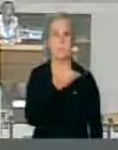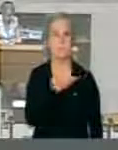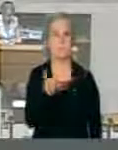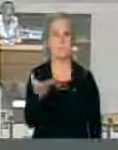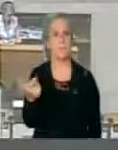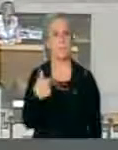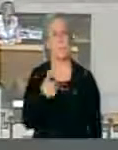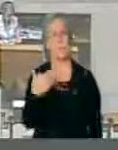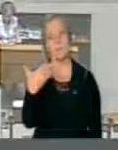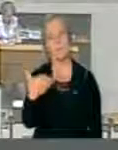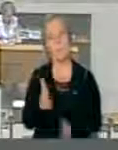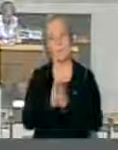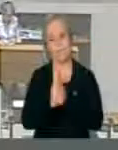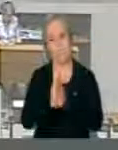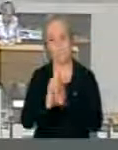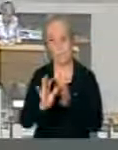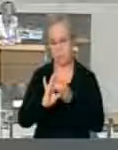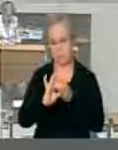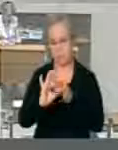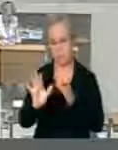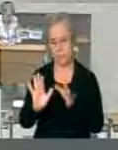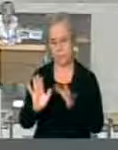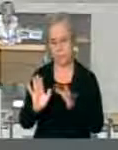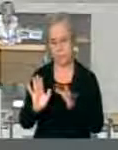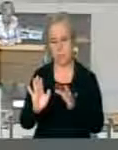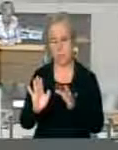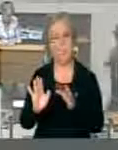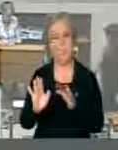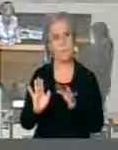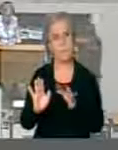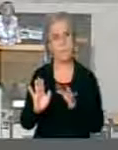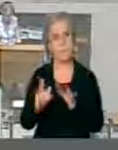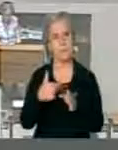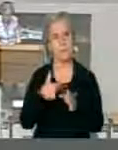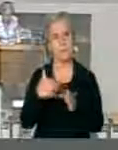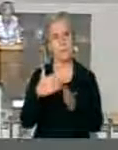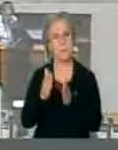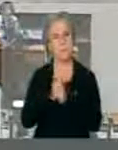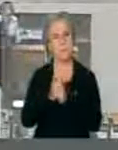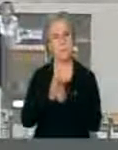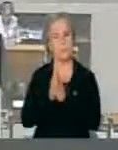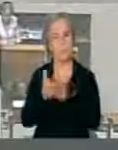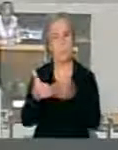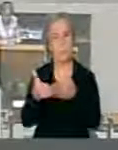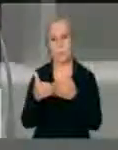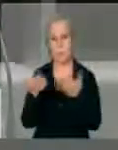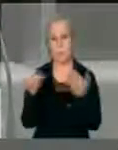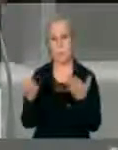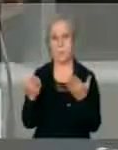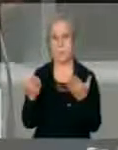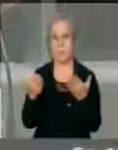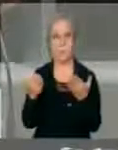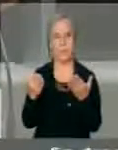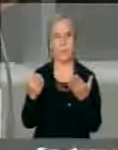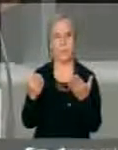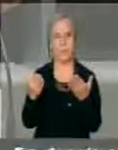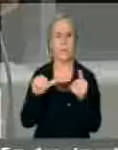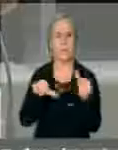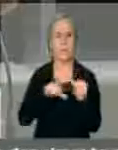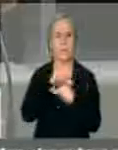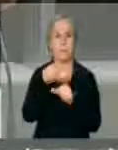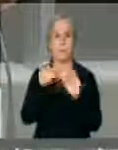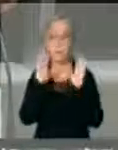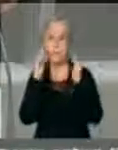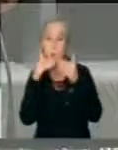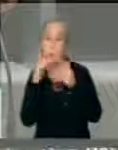eu peço permissão presidente para que o por que eu queria pedir pra mudar o foco e não é